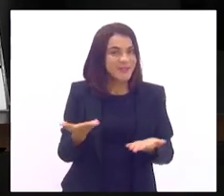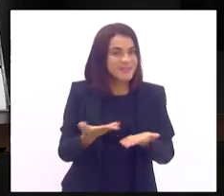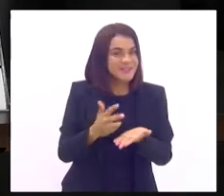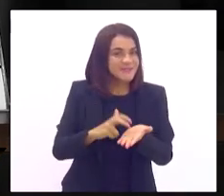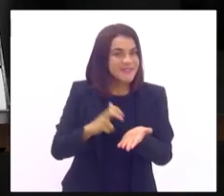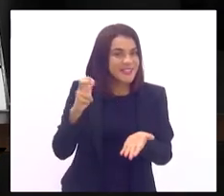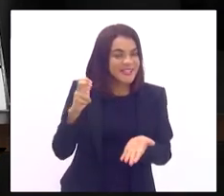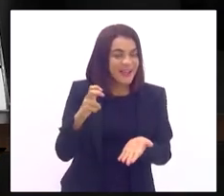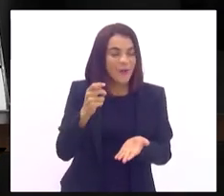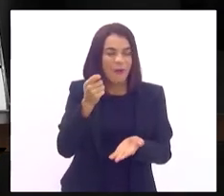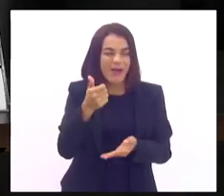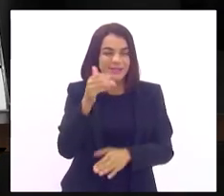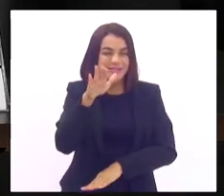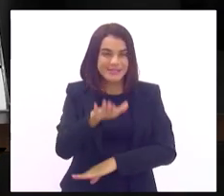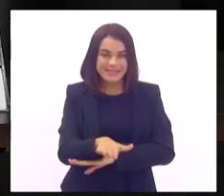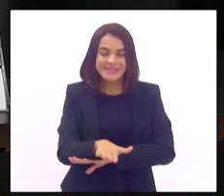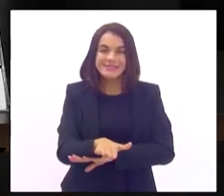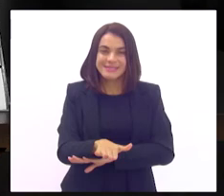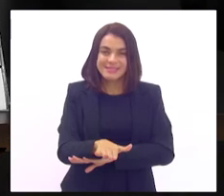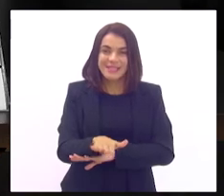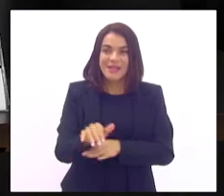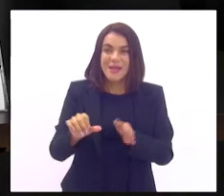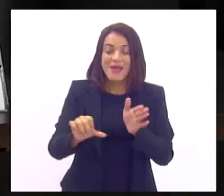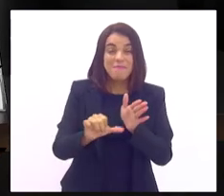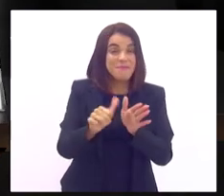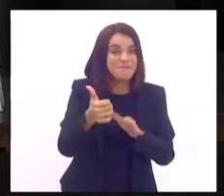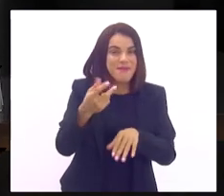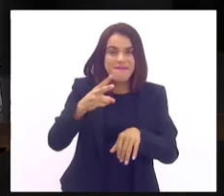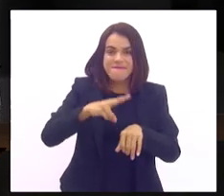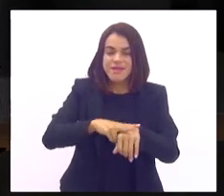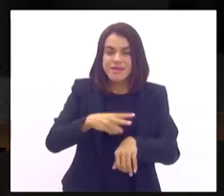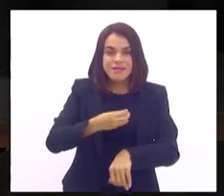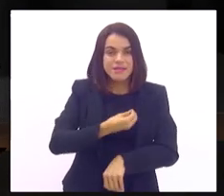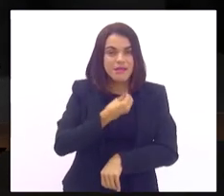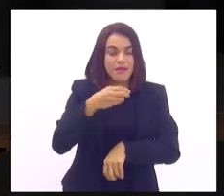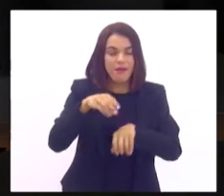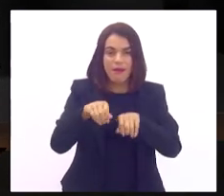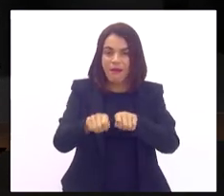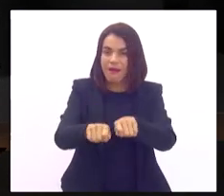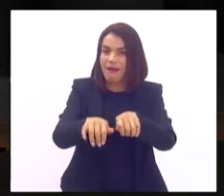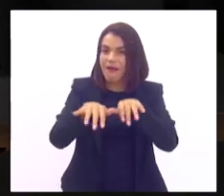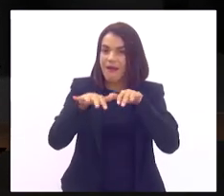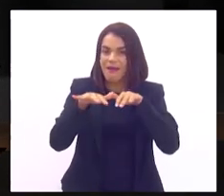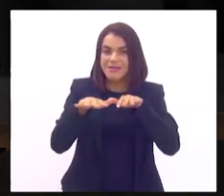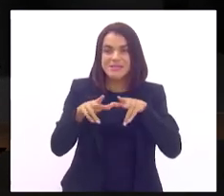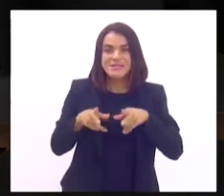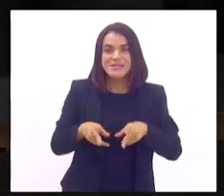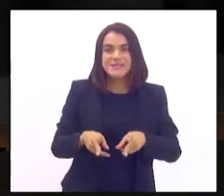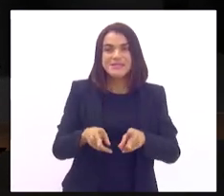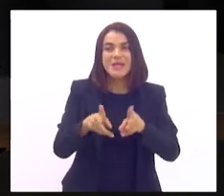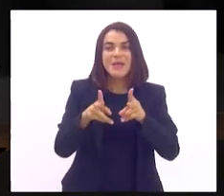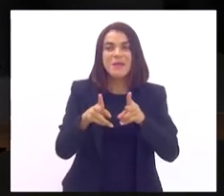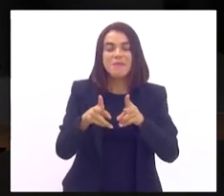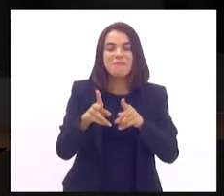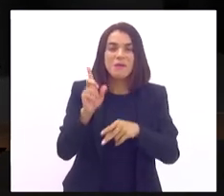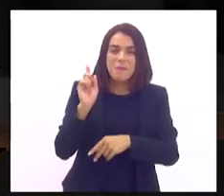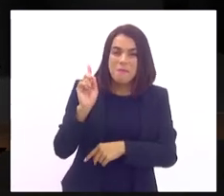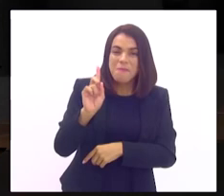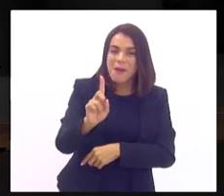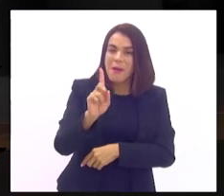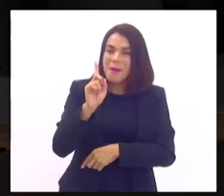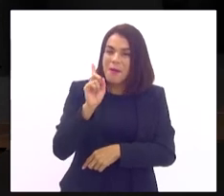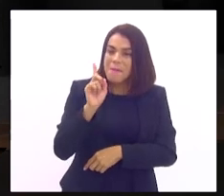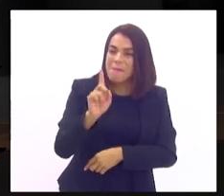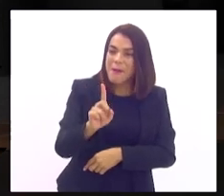quase nessa tarde. É a primeira vez que eu estou aqui nesse plenário e geralmente eu venho nessa casa para cumprir